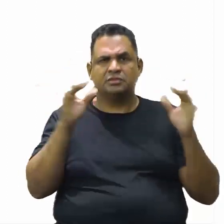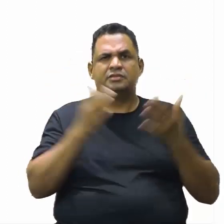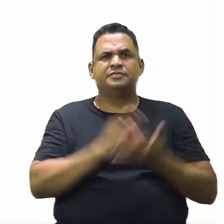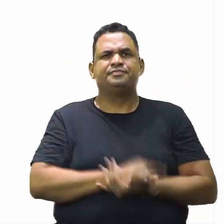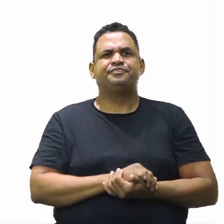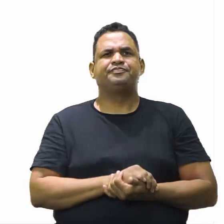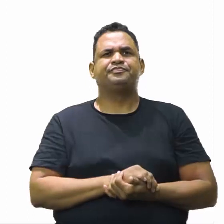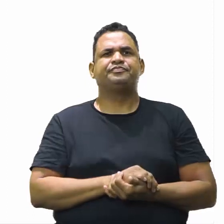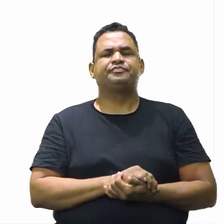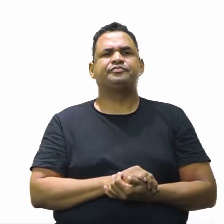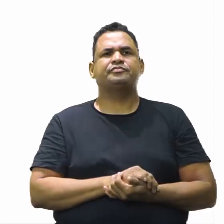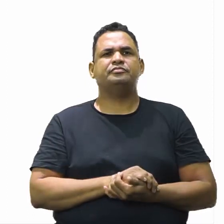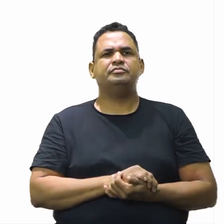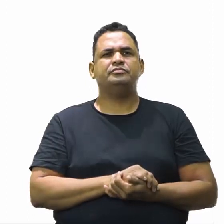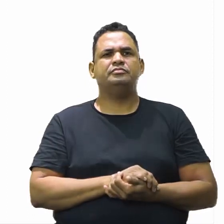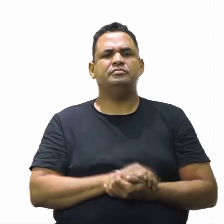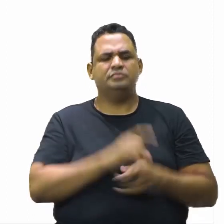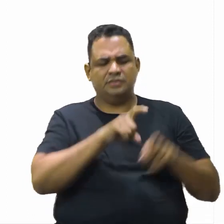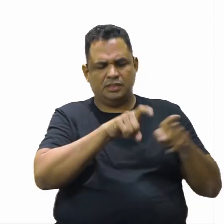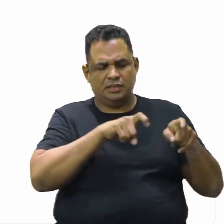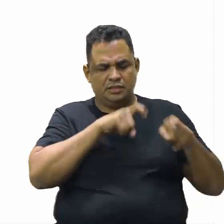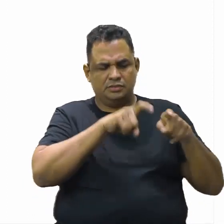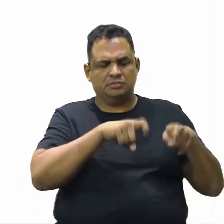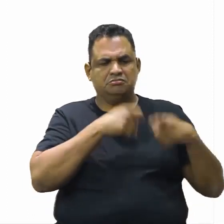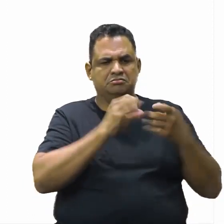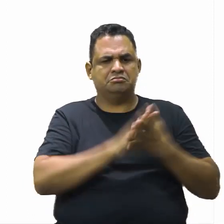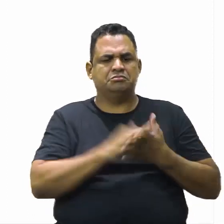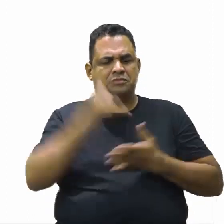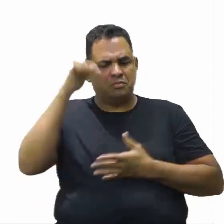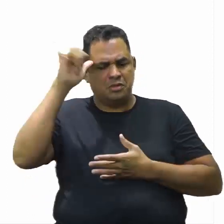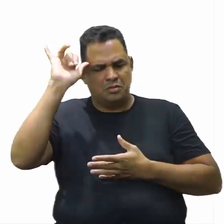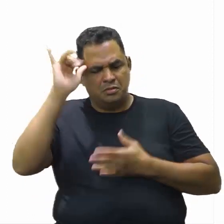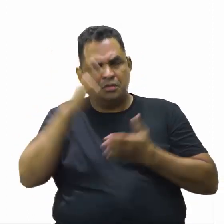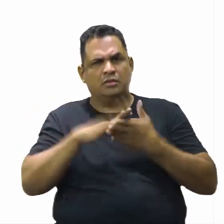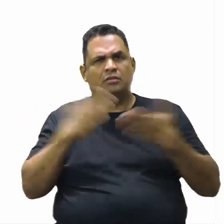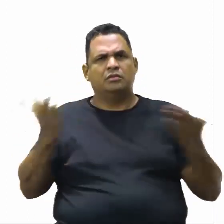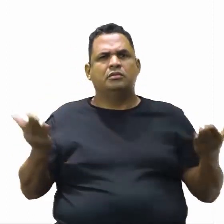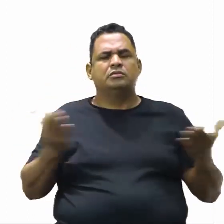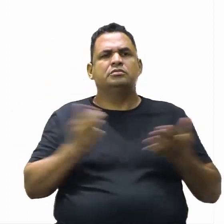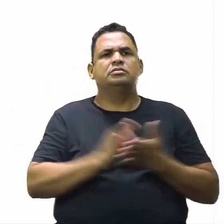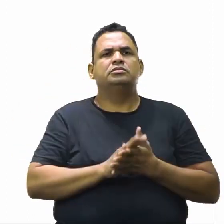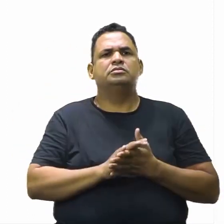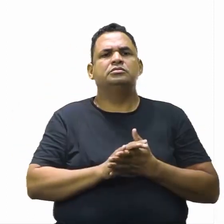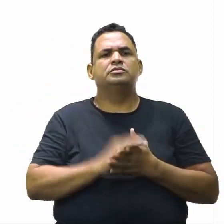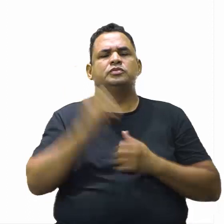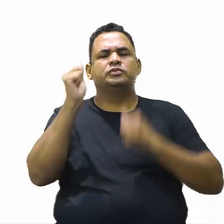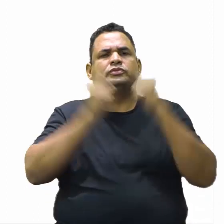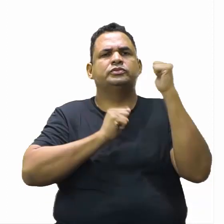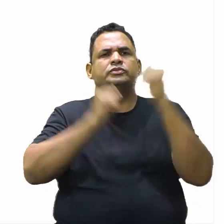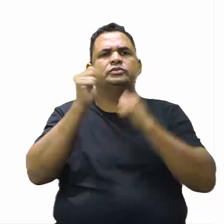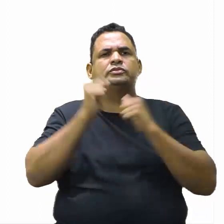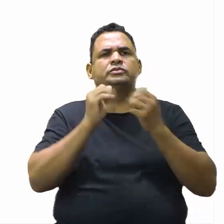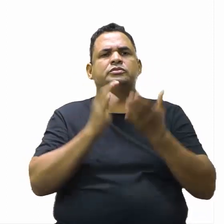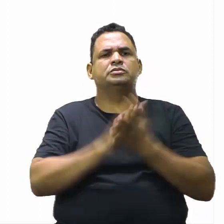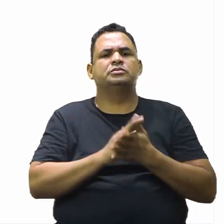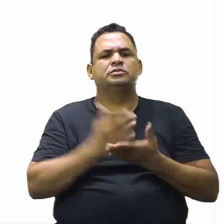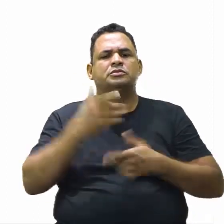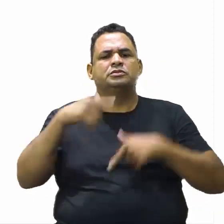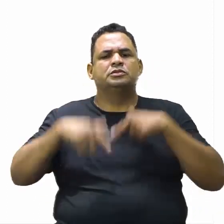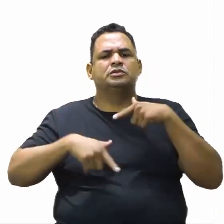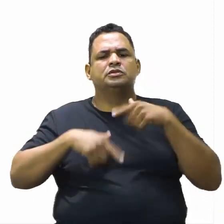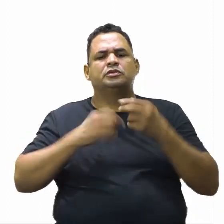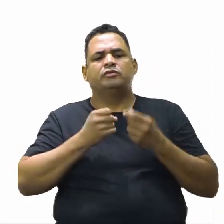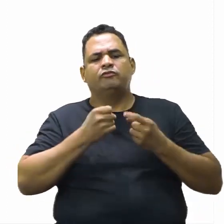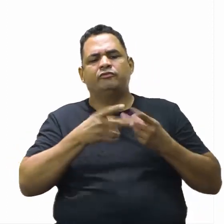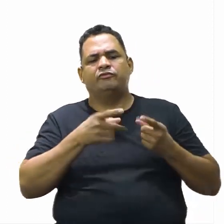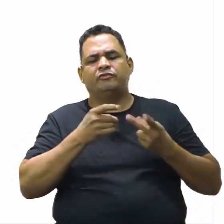Vamos lá, será que é na agricultura? Será que é na pecuária? Ou na indústria? Ou nos serviços e